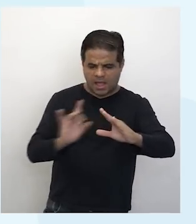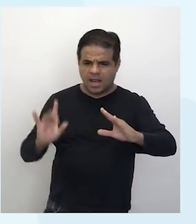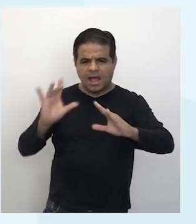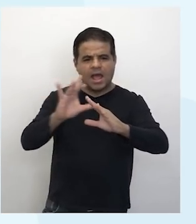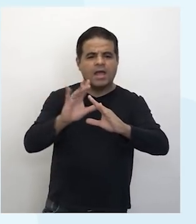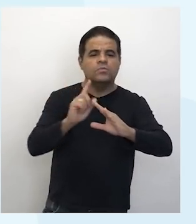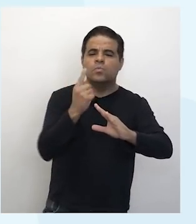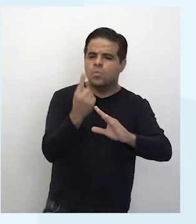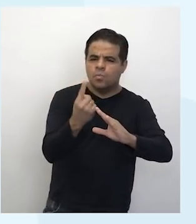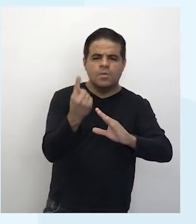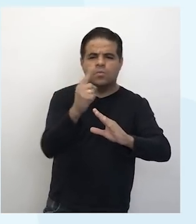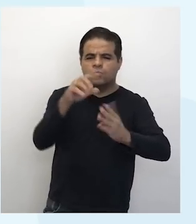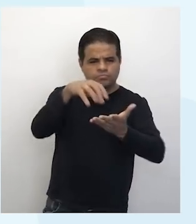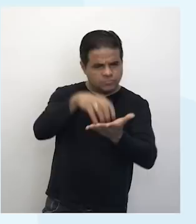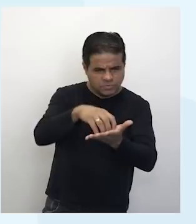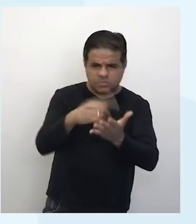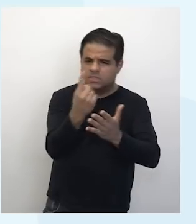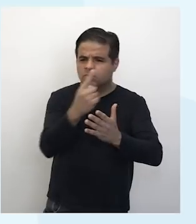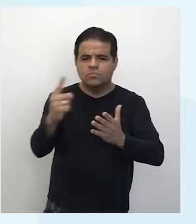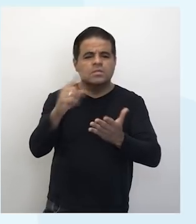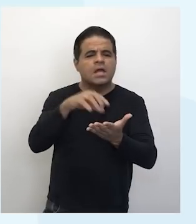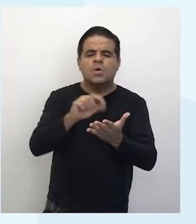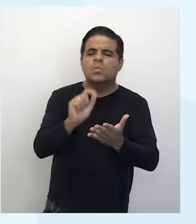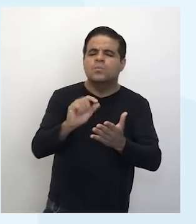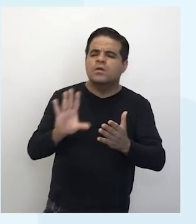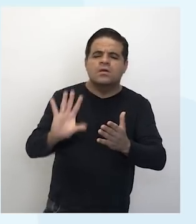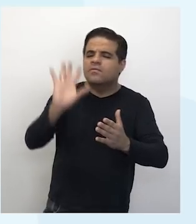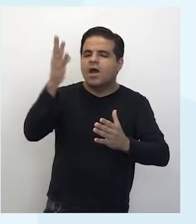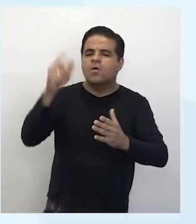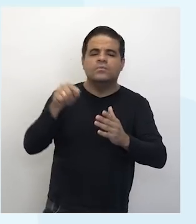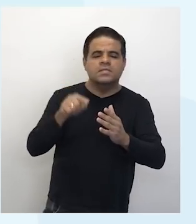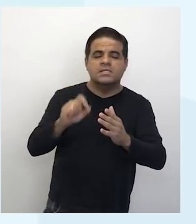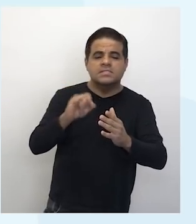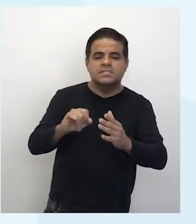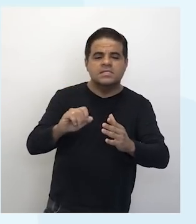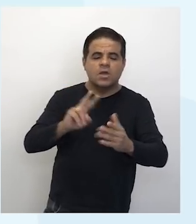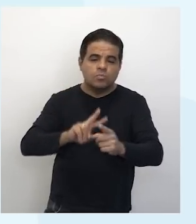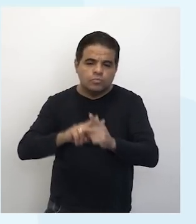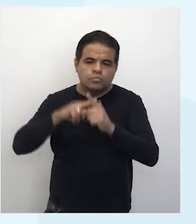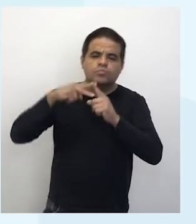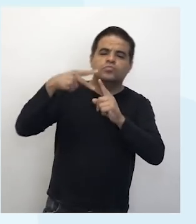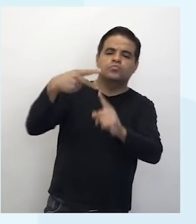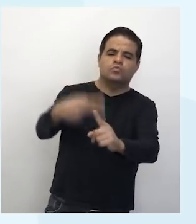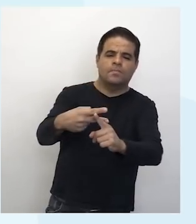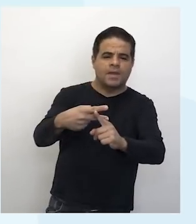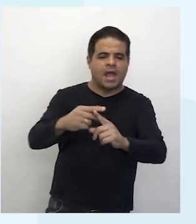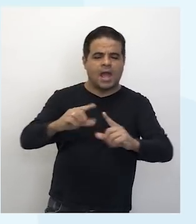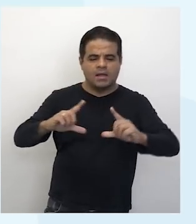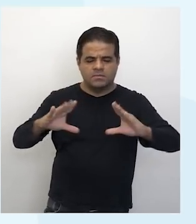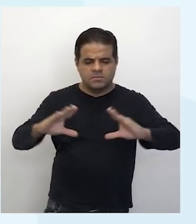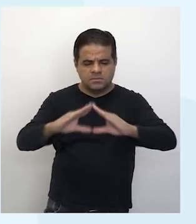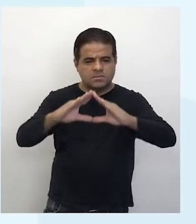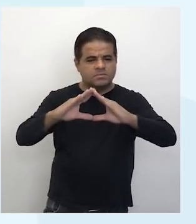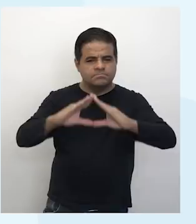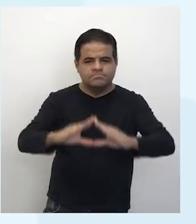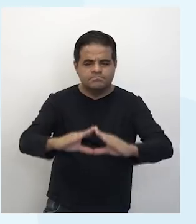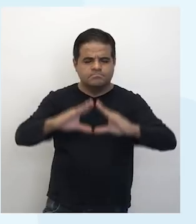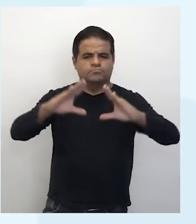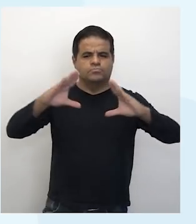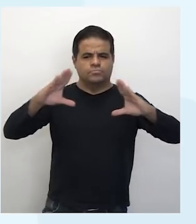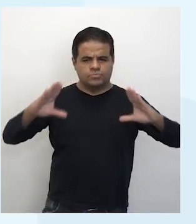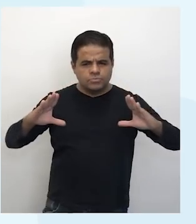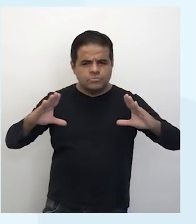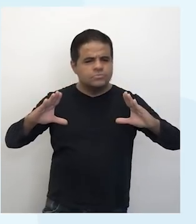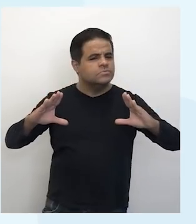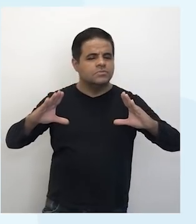1, tá? Uma unidade, beleza? O que vai acontecer se eu dobrar, ó, se eu fizer um triângulo maior